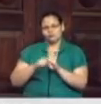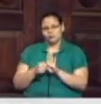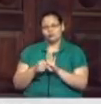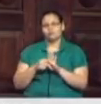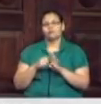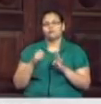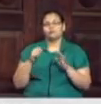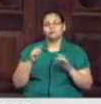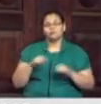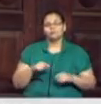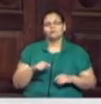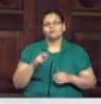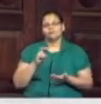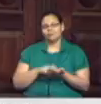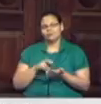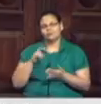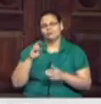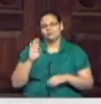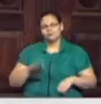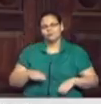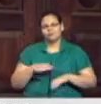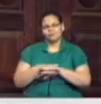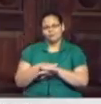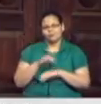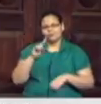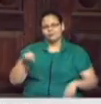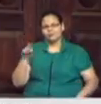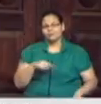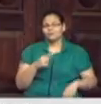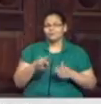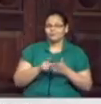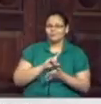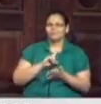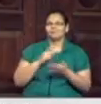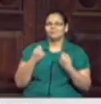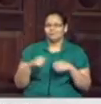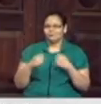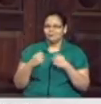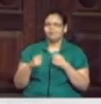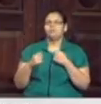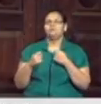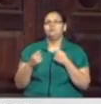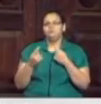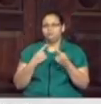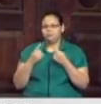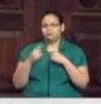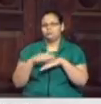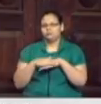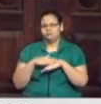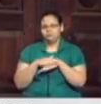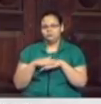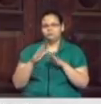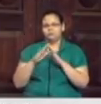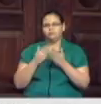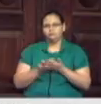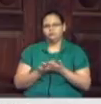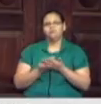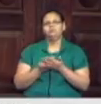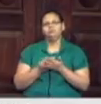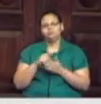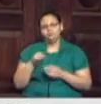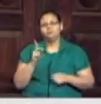de turnos, redução de turmas, sem minimamente dialogar com as escolas implicadas nesse planejamento, com as comunidades